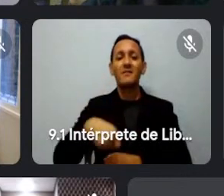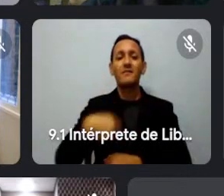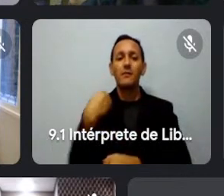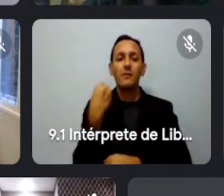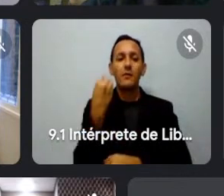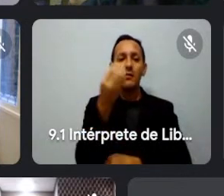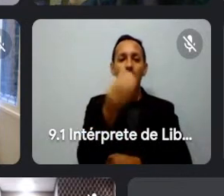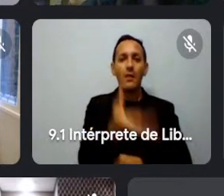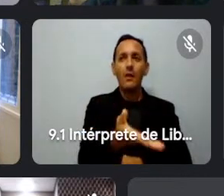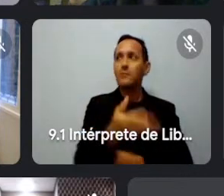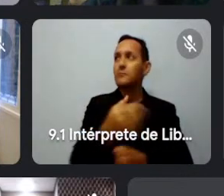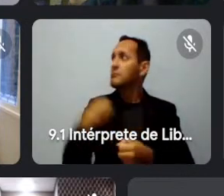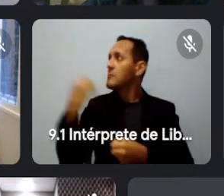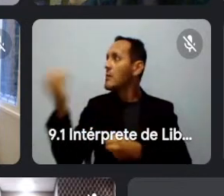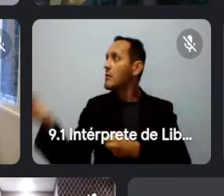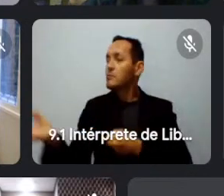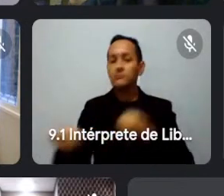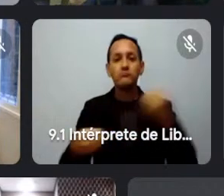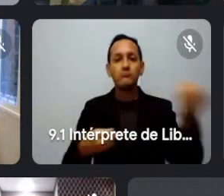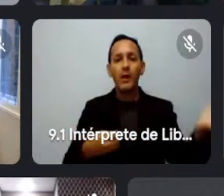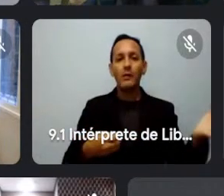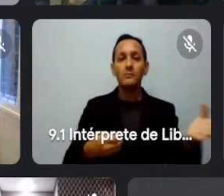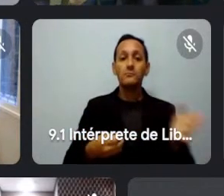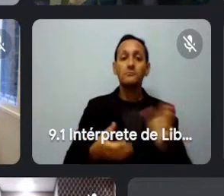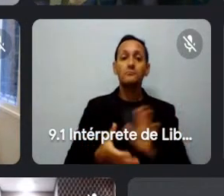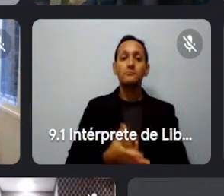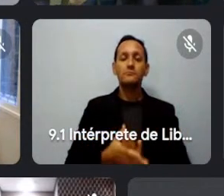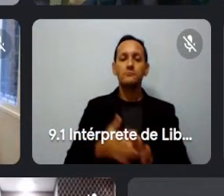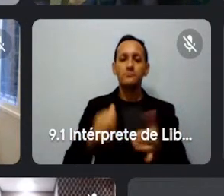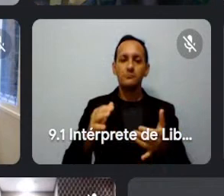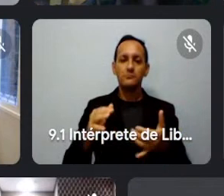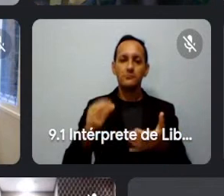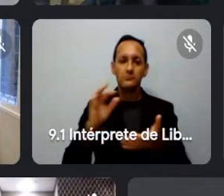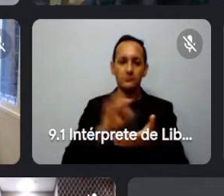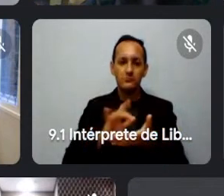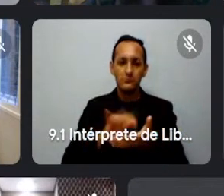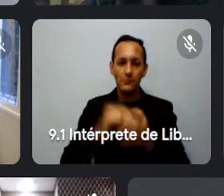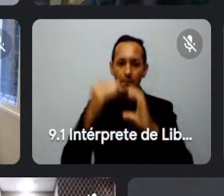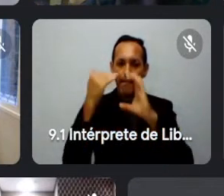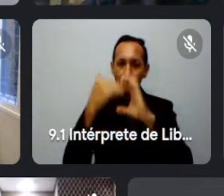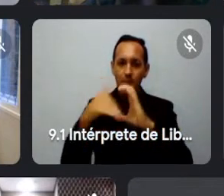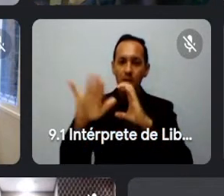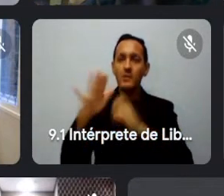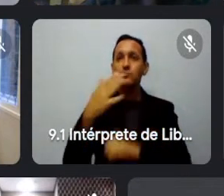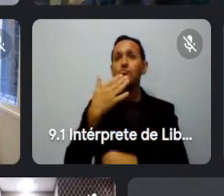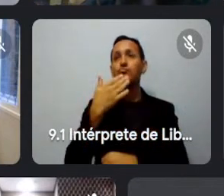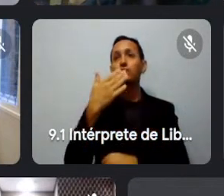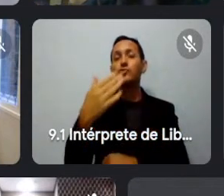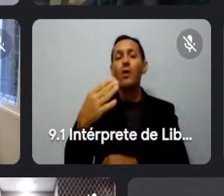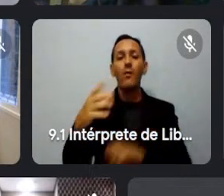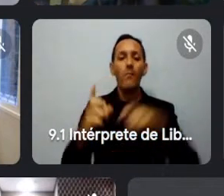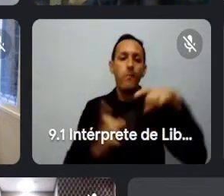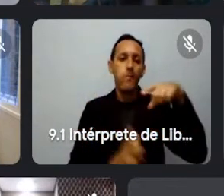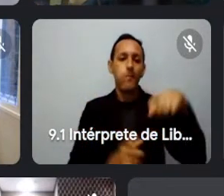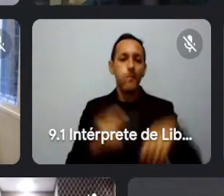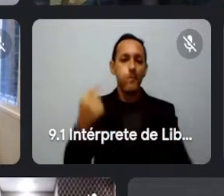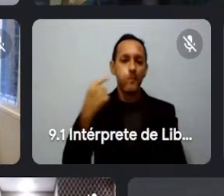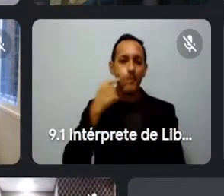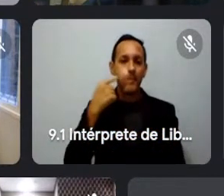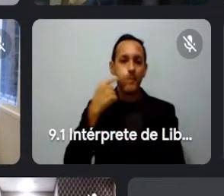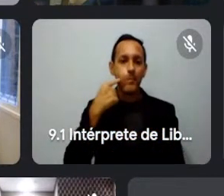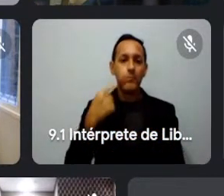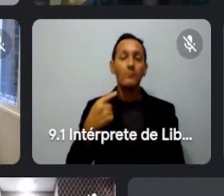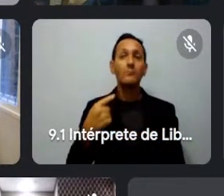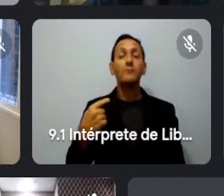dando isso e aquilo Oi tia mandou mensagem para ele pedindo os pneus e que depois ocorreu mencionado enquanto